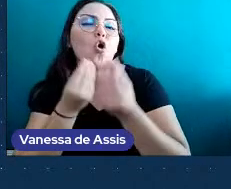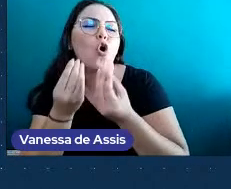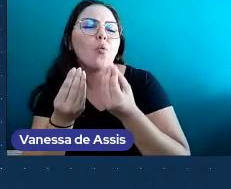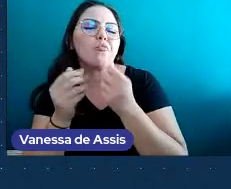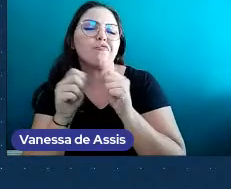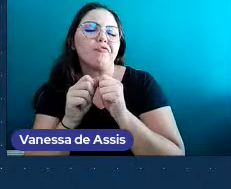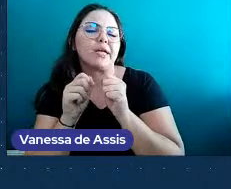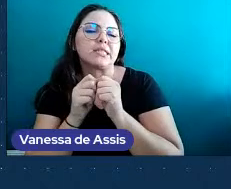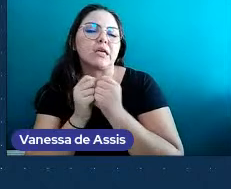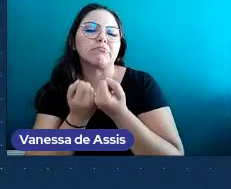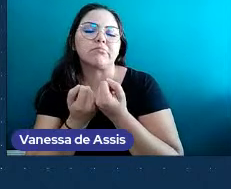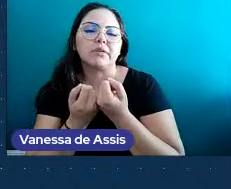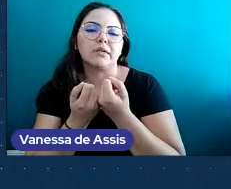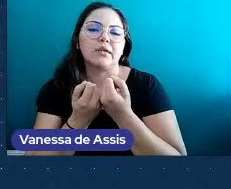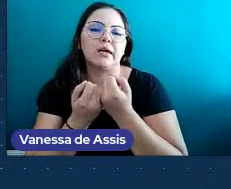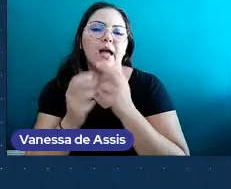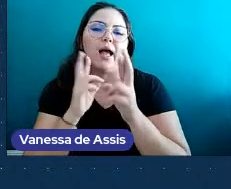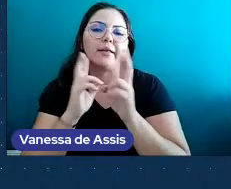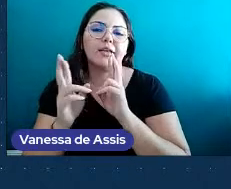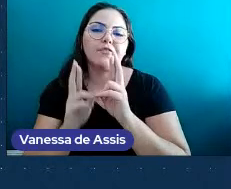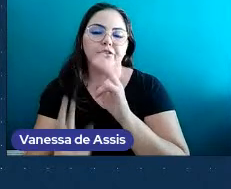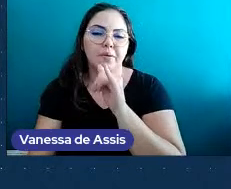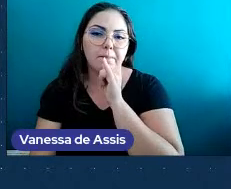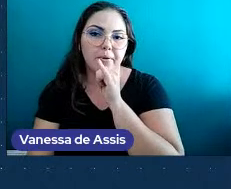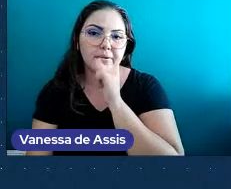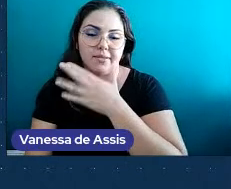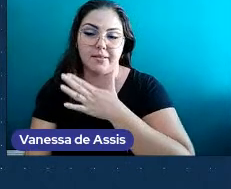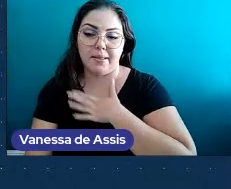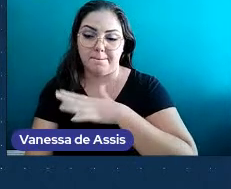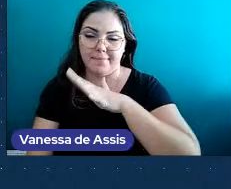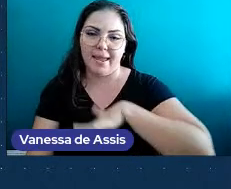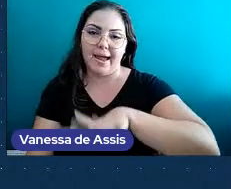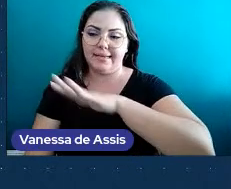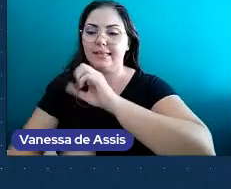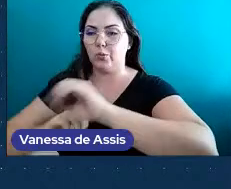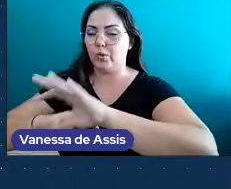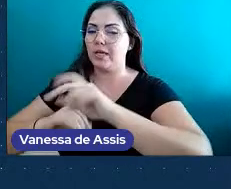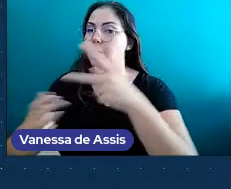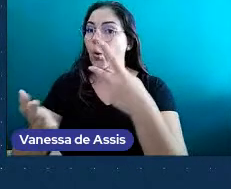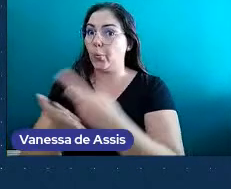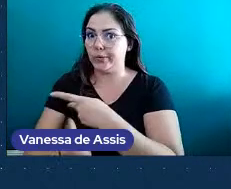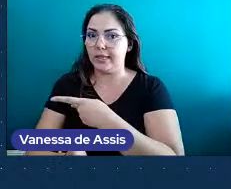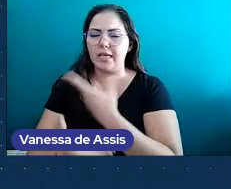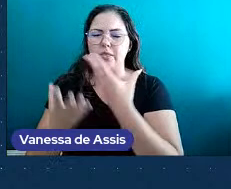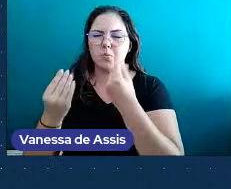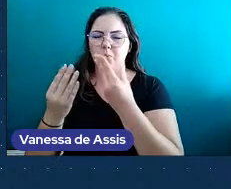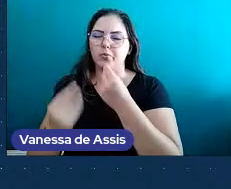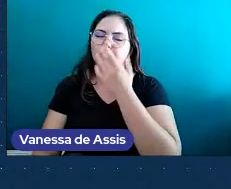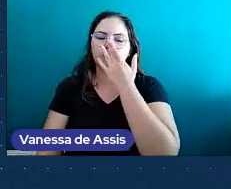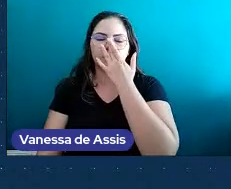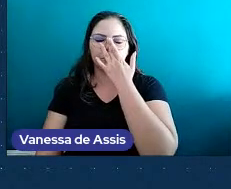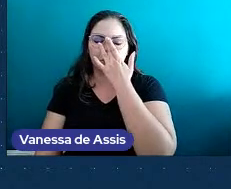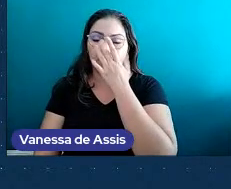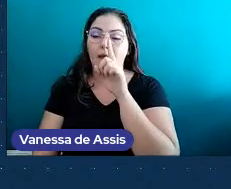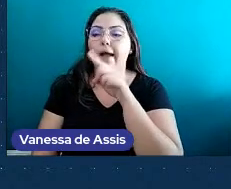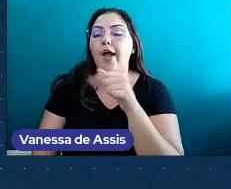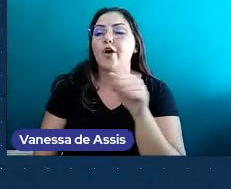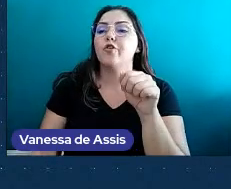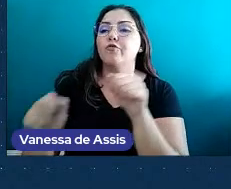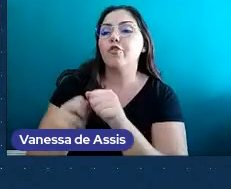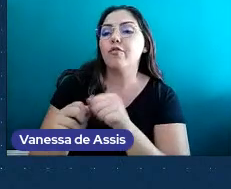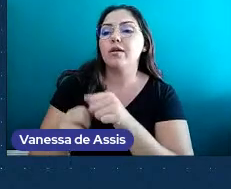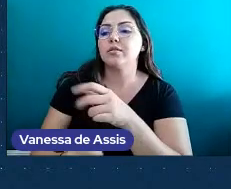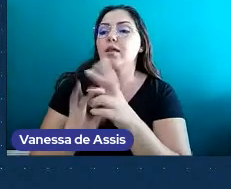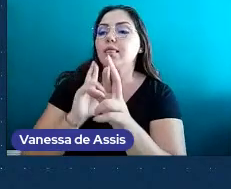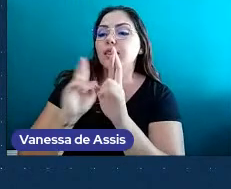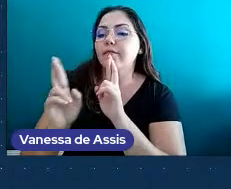aqui uma coisa que é muito comum na minha área da educação, né? Quando se trabalha com professores. Ah, eu quero fazer uma entrevista com os